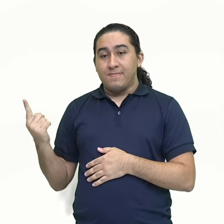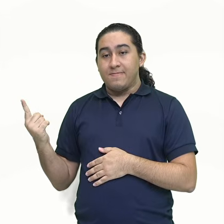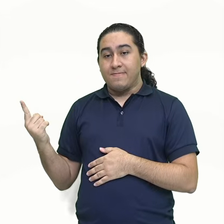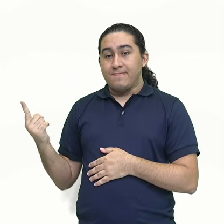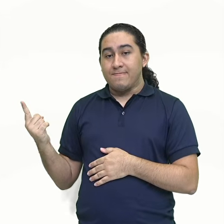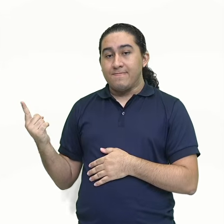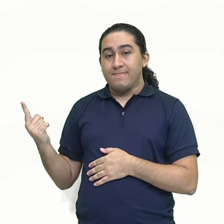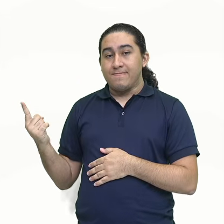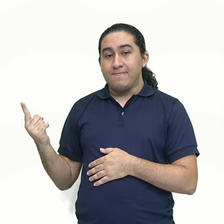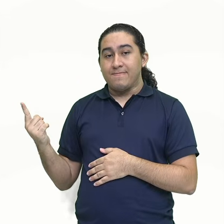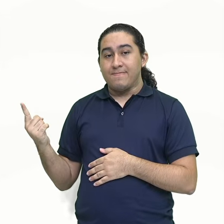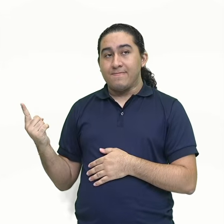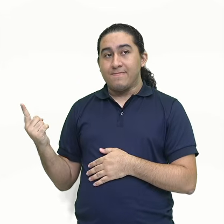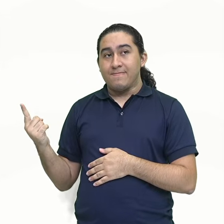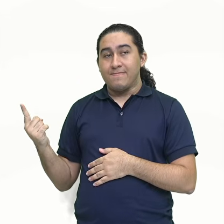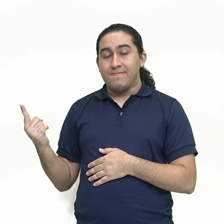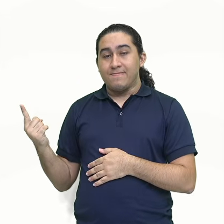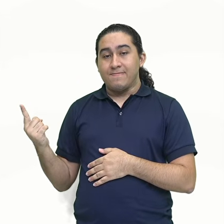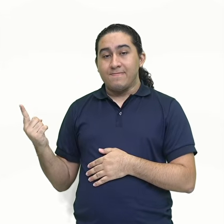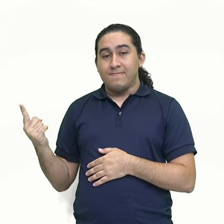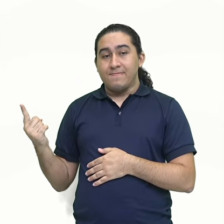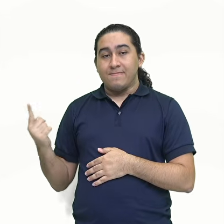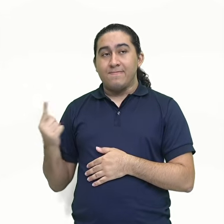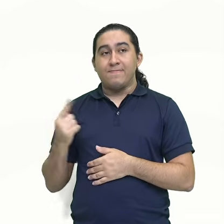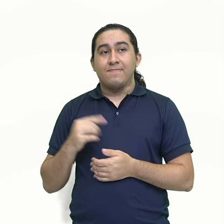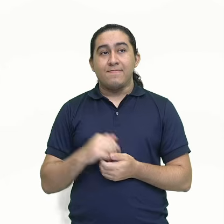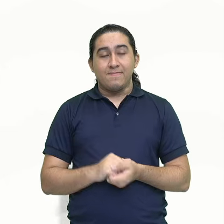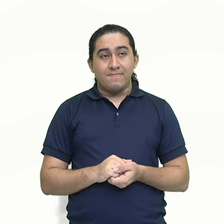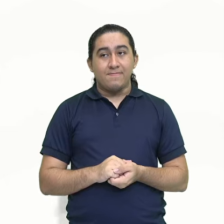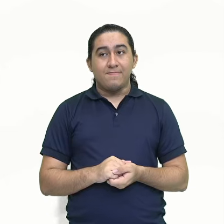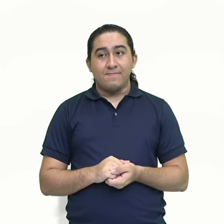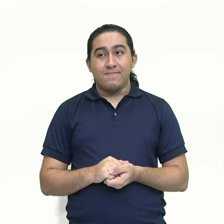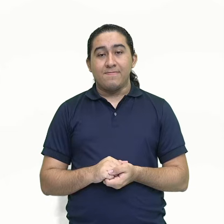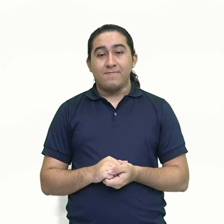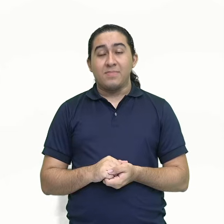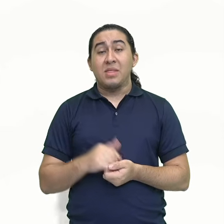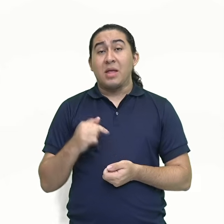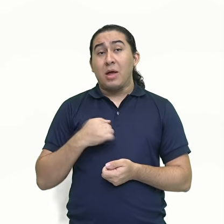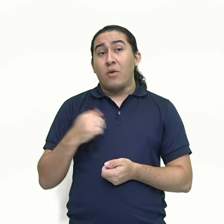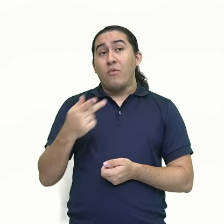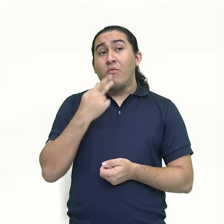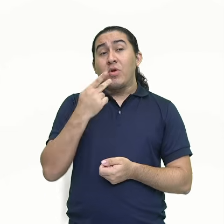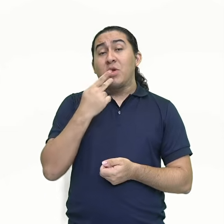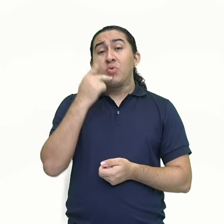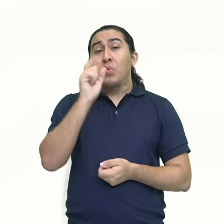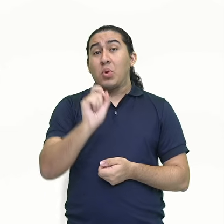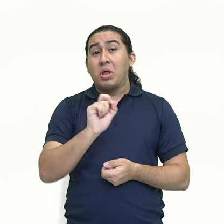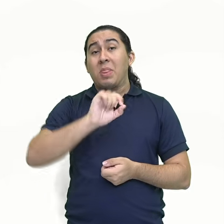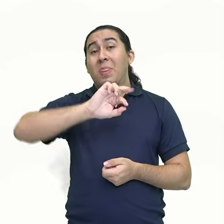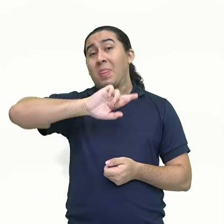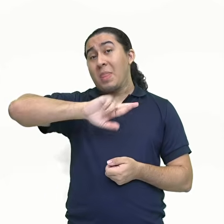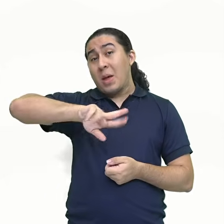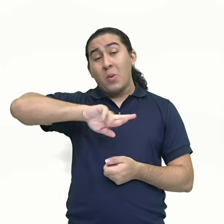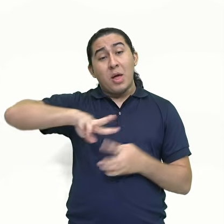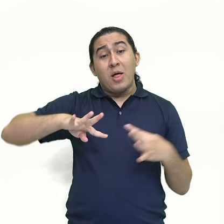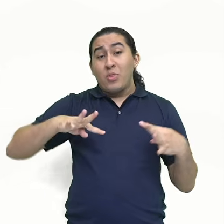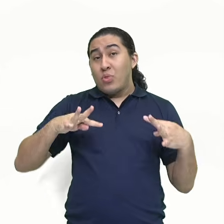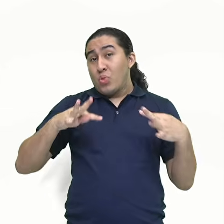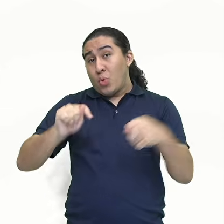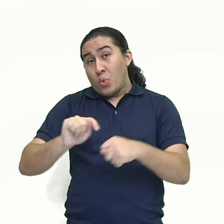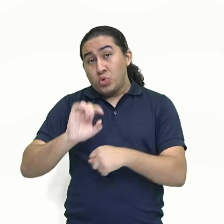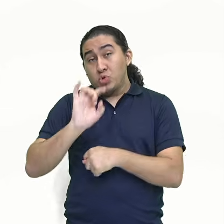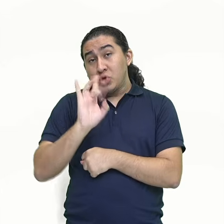Olha só. Que nasce torto. Não estou falando de todos, só aquele que